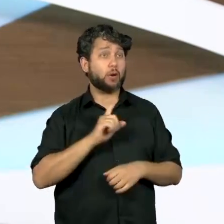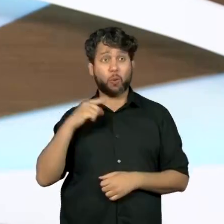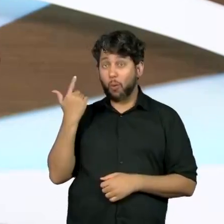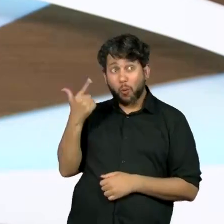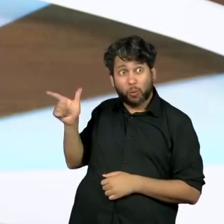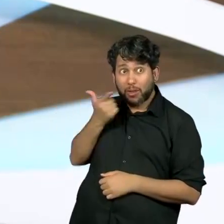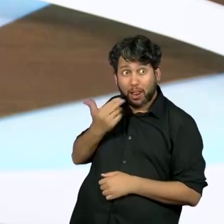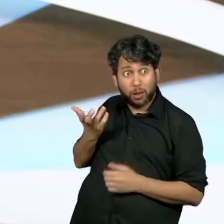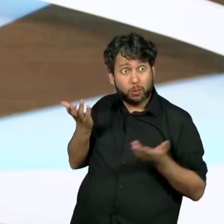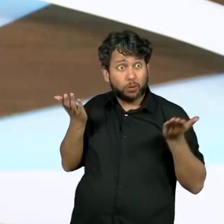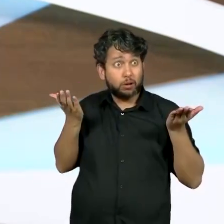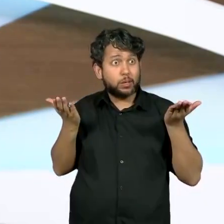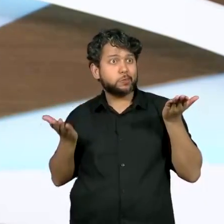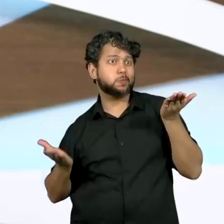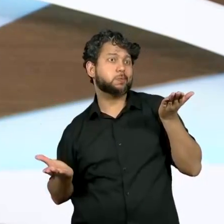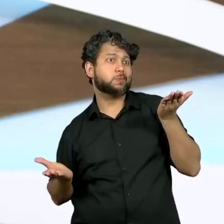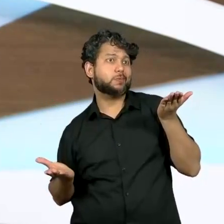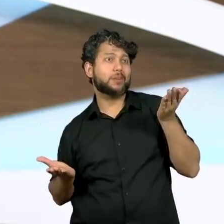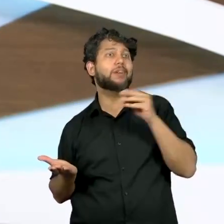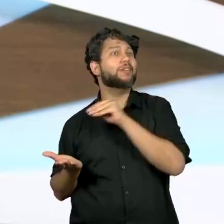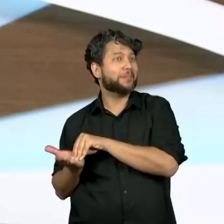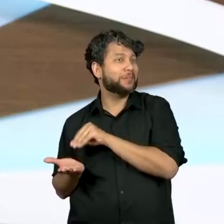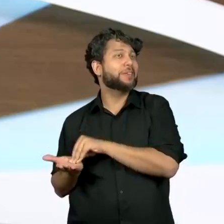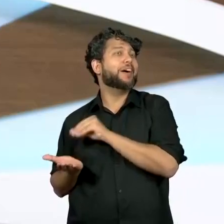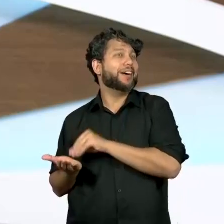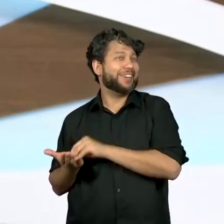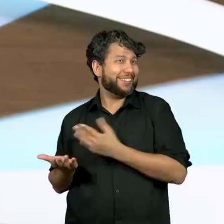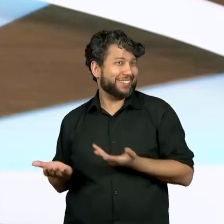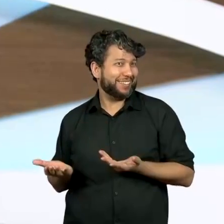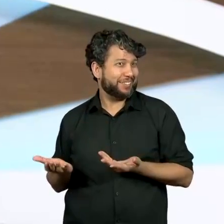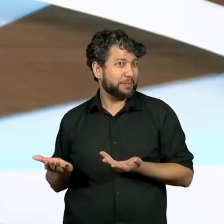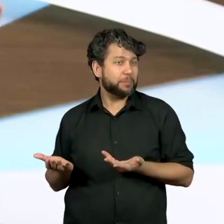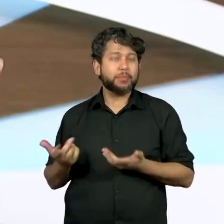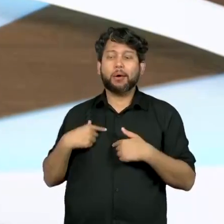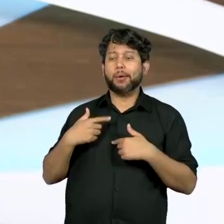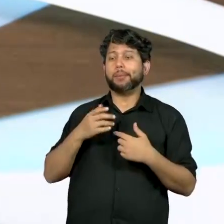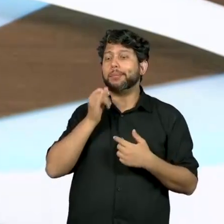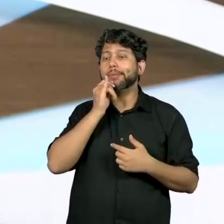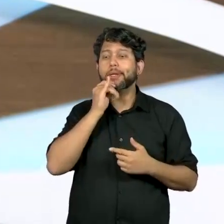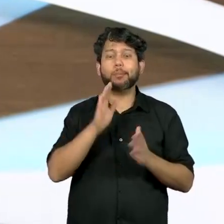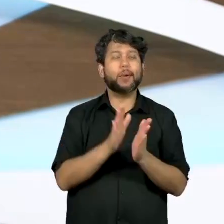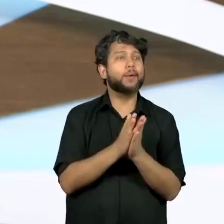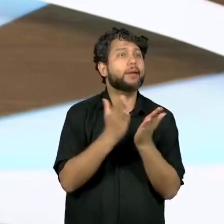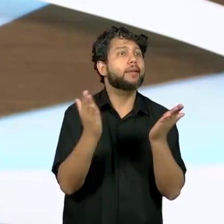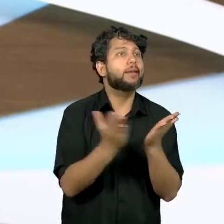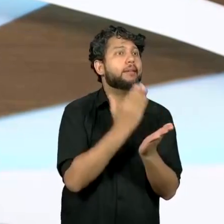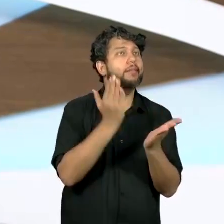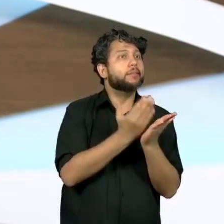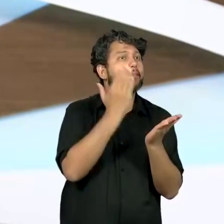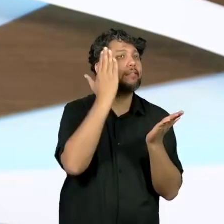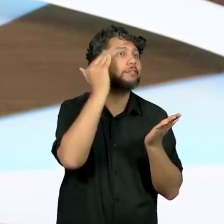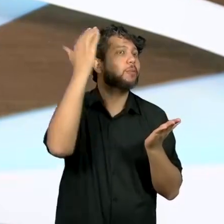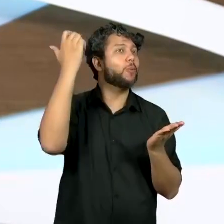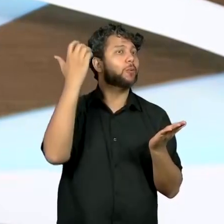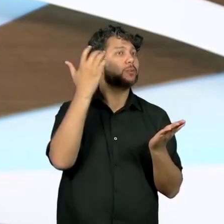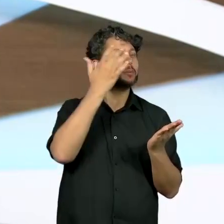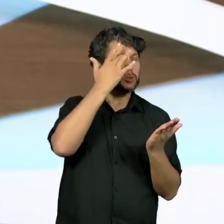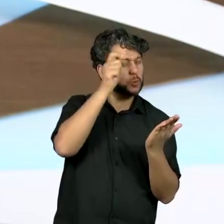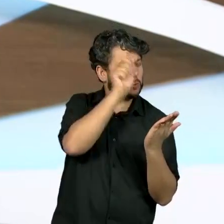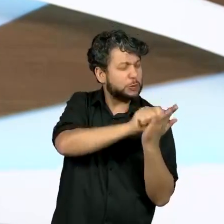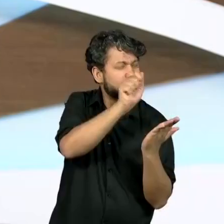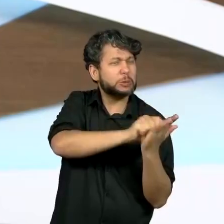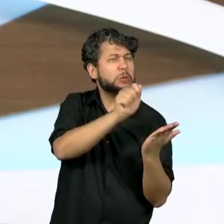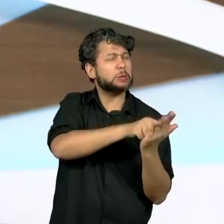quando nós fizemos, ou seja, todos os livros e grandes livros e grandes obras que eu